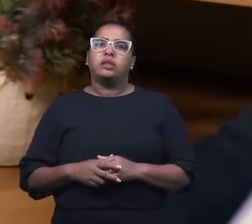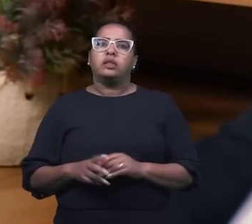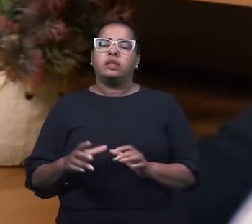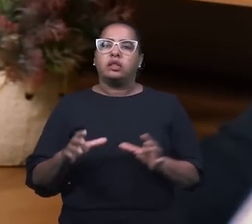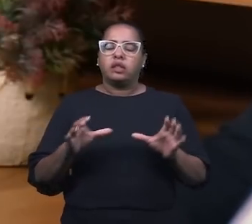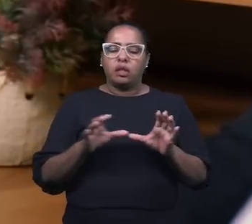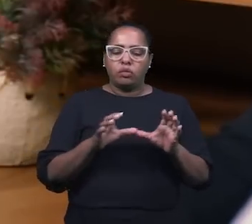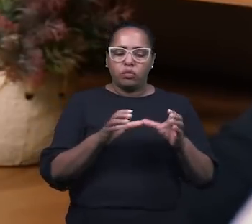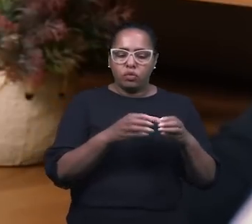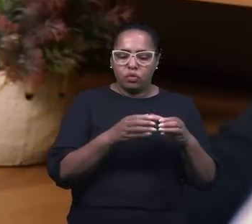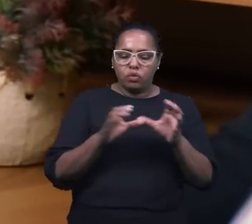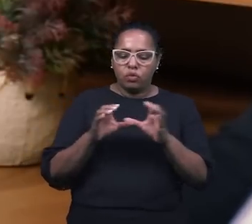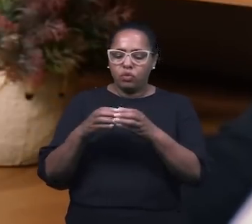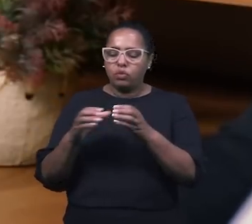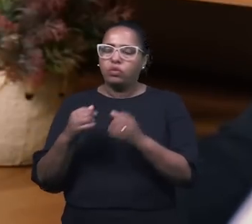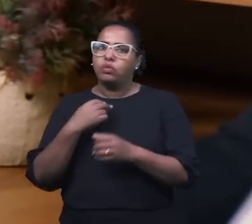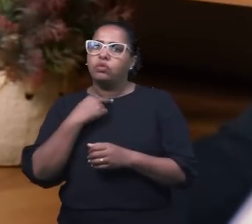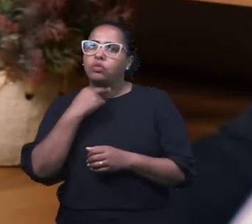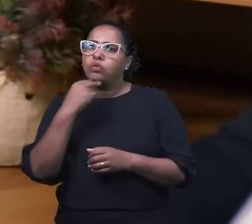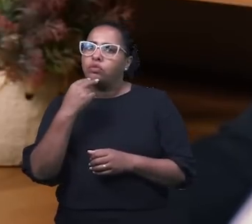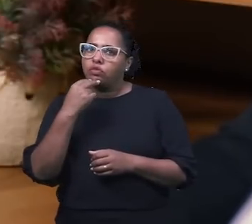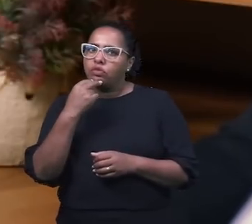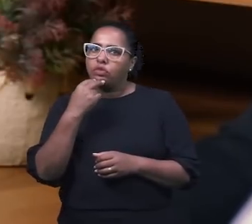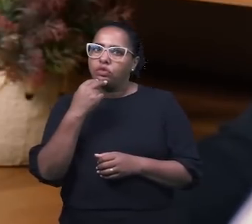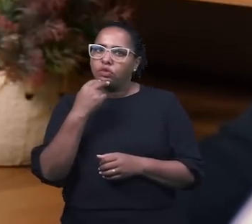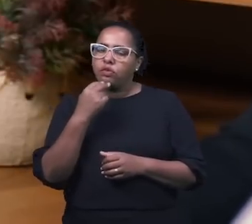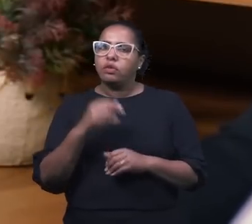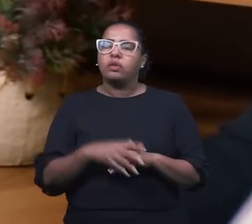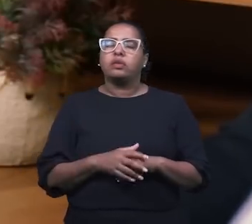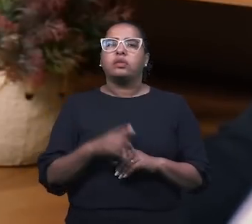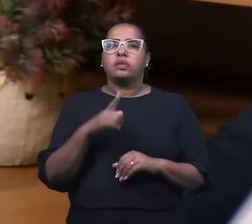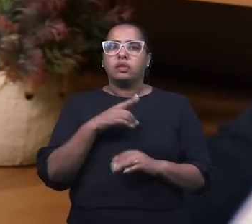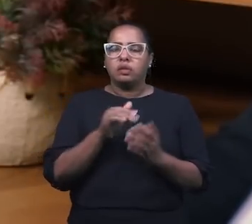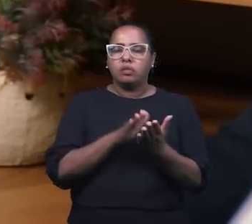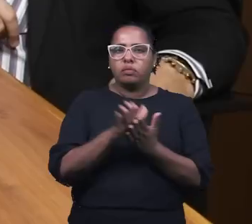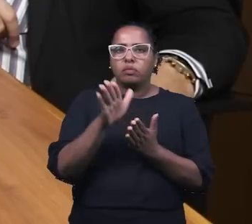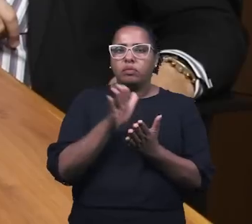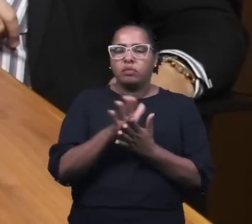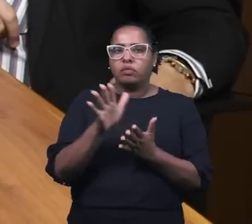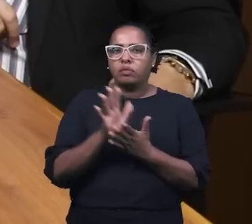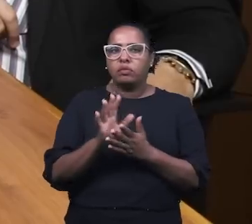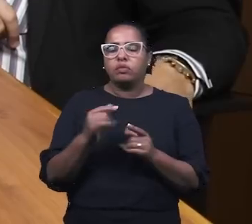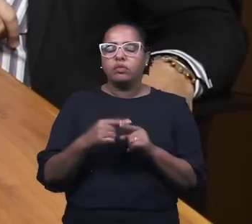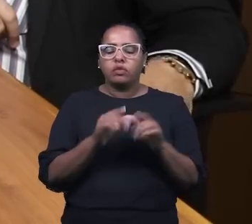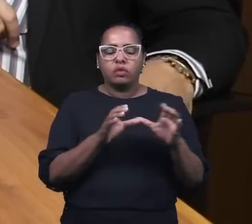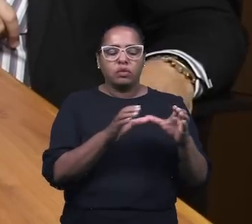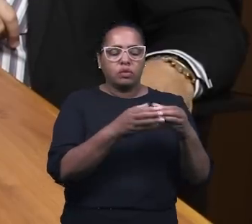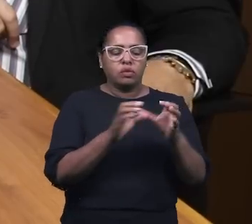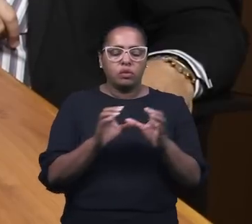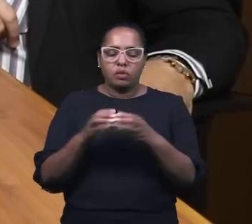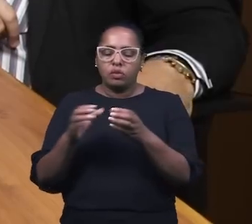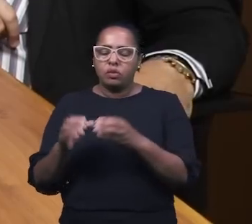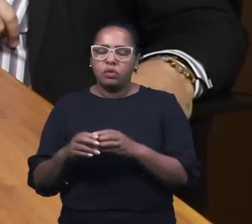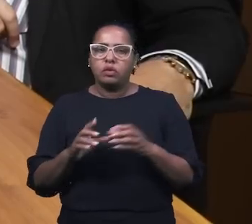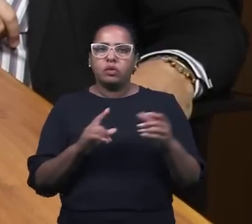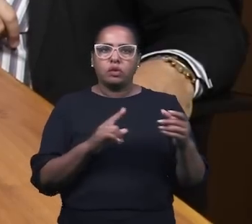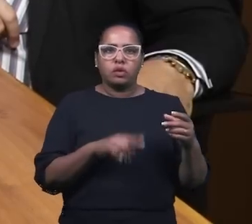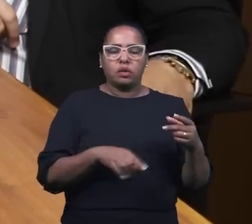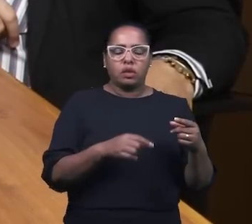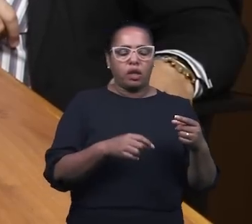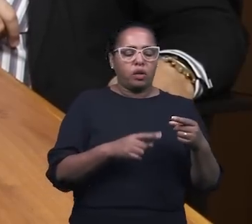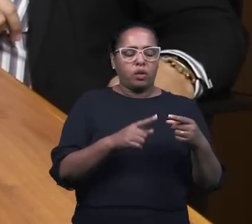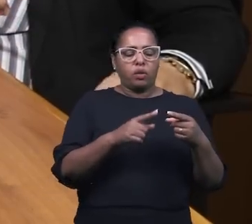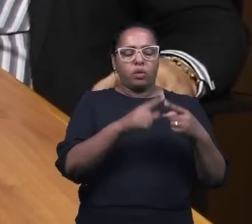temos kits de vozes, não são muitos hinos, mas a gente tem produzido que kits de voz é aquele que tem o